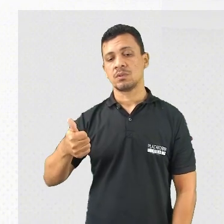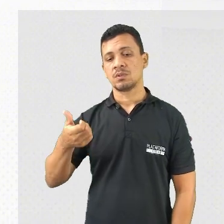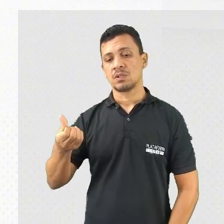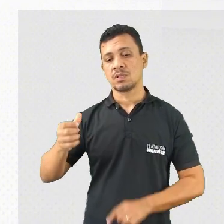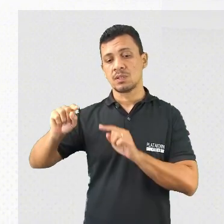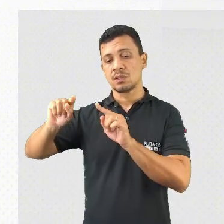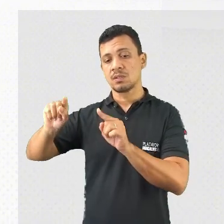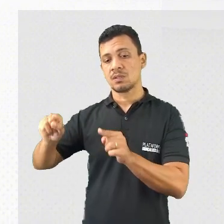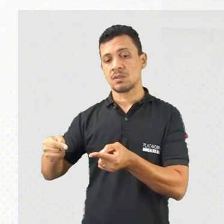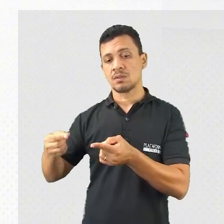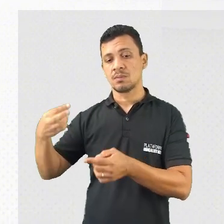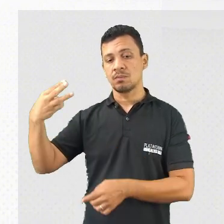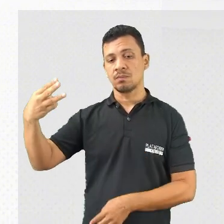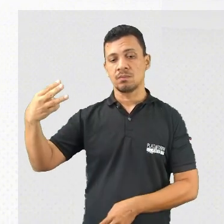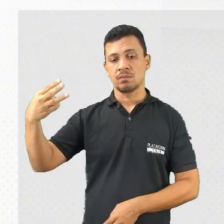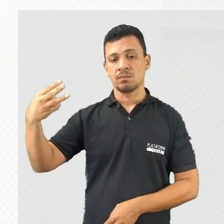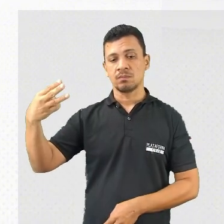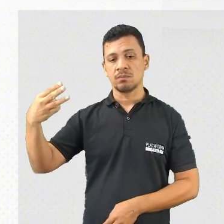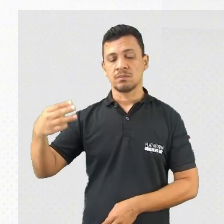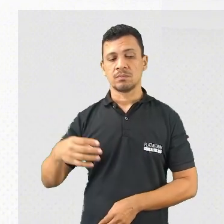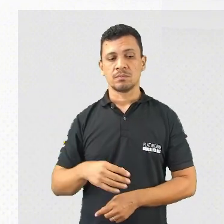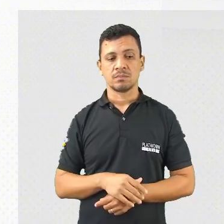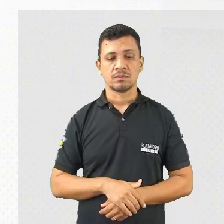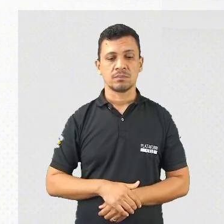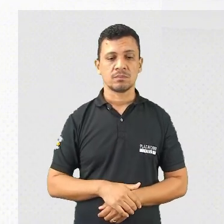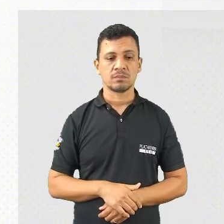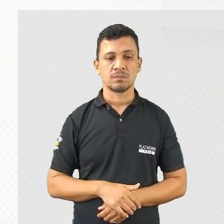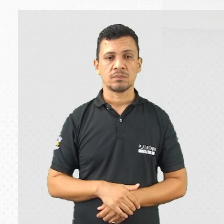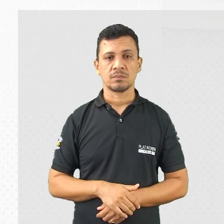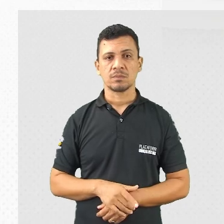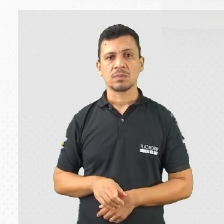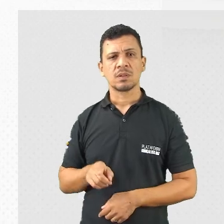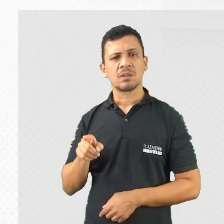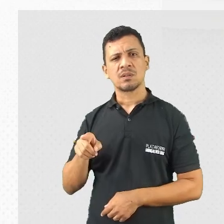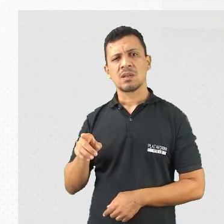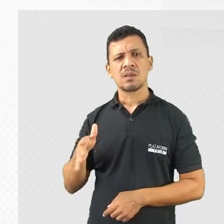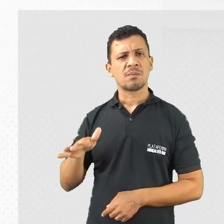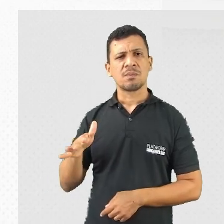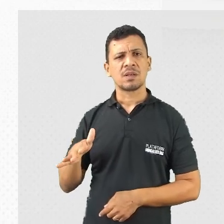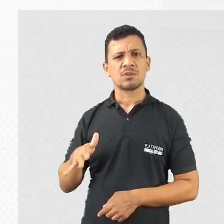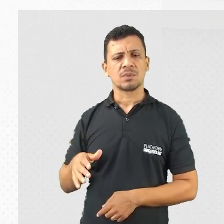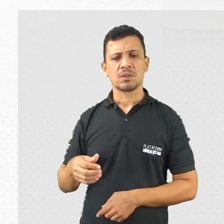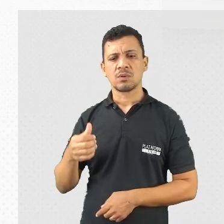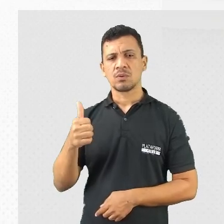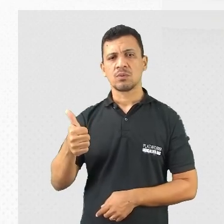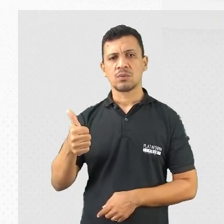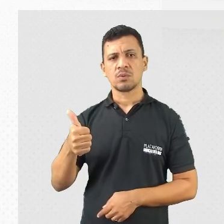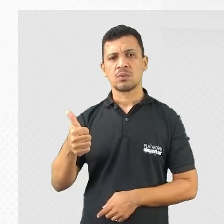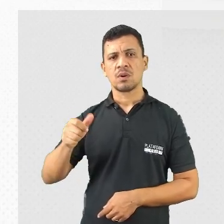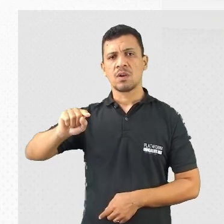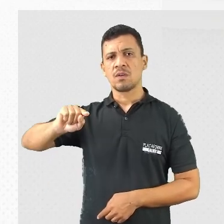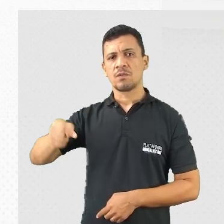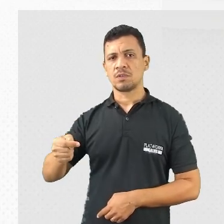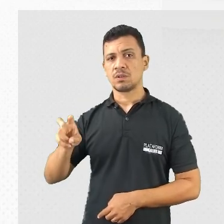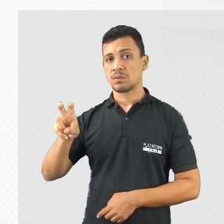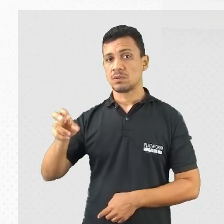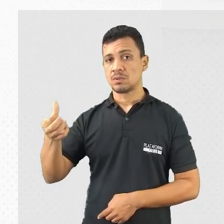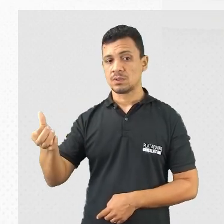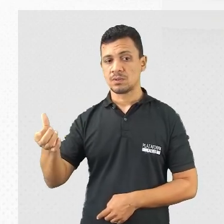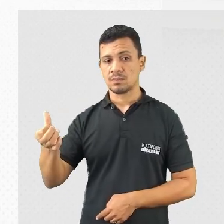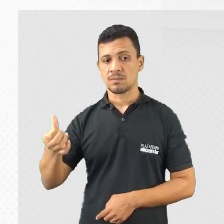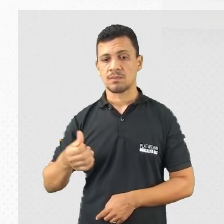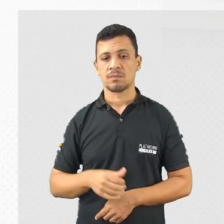1,16 elevado à terceira. Então, isso dá aproximadamente 1,56.